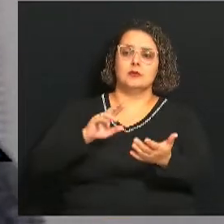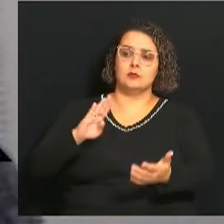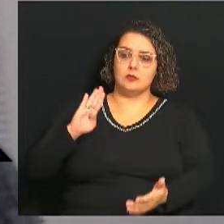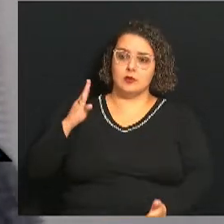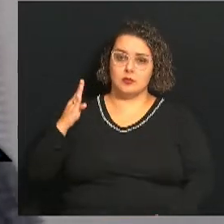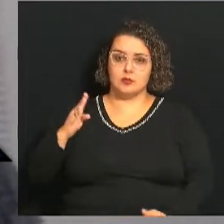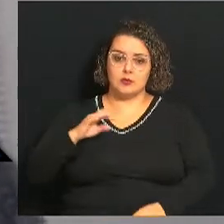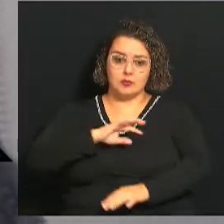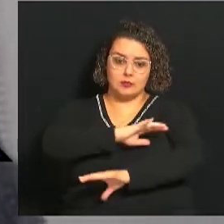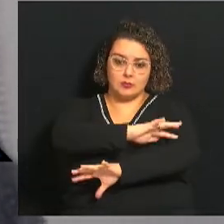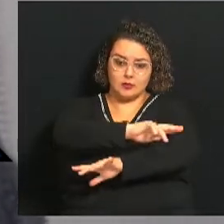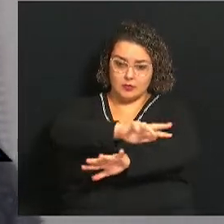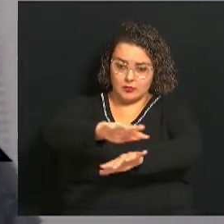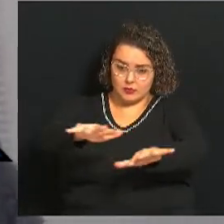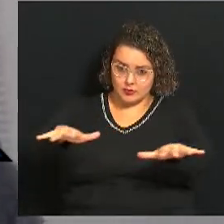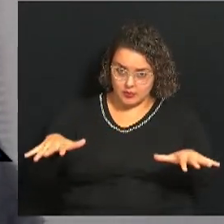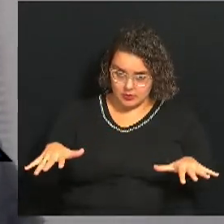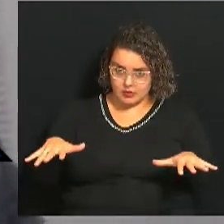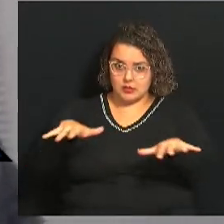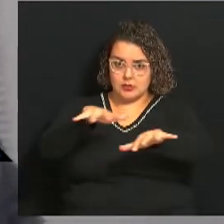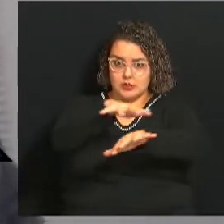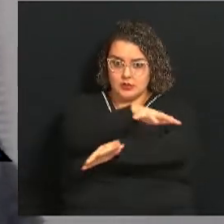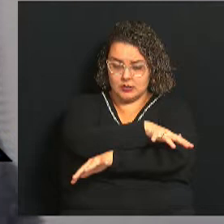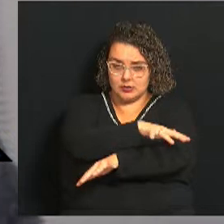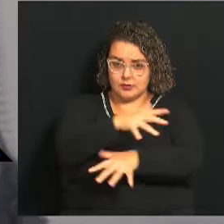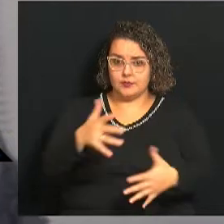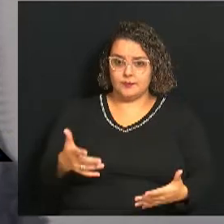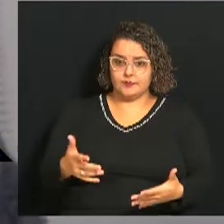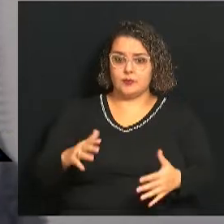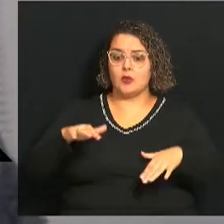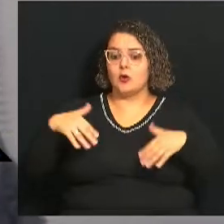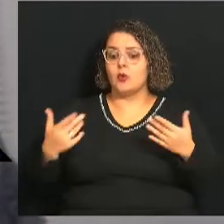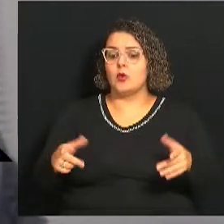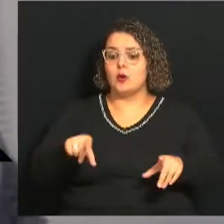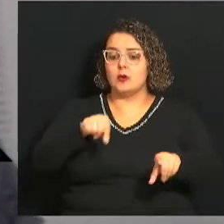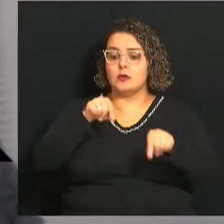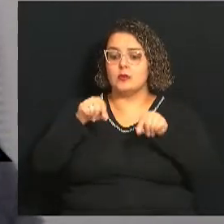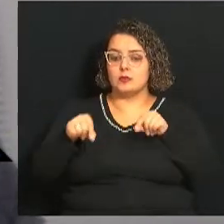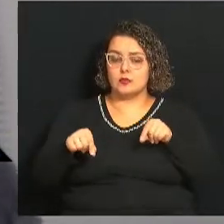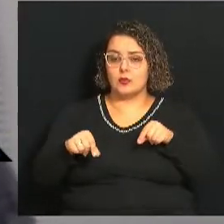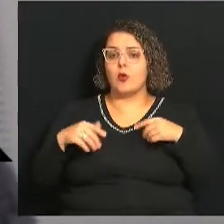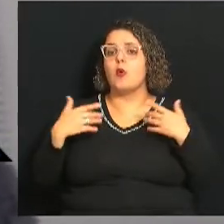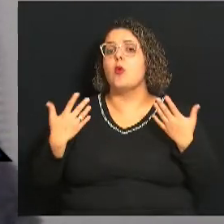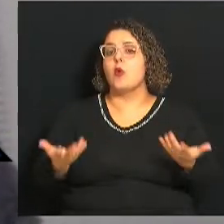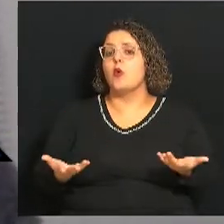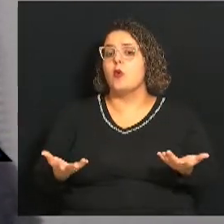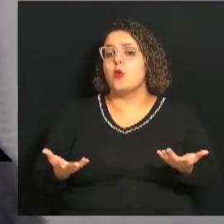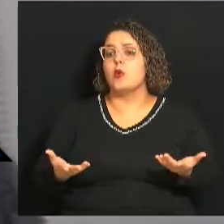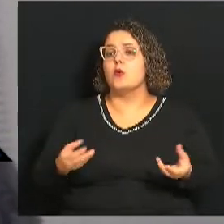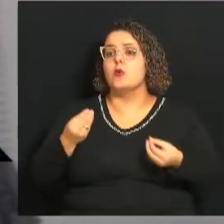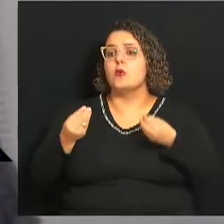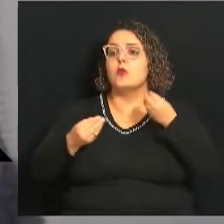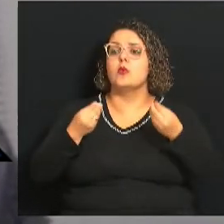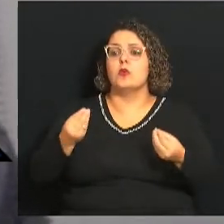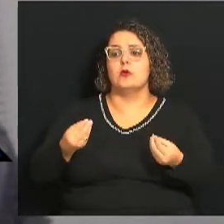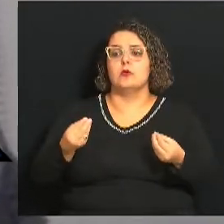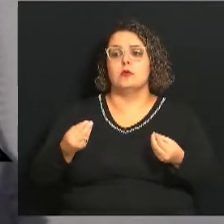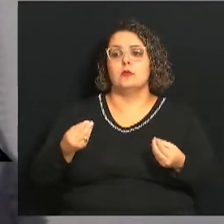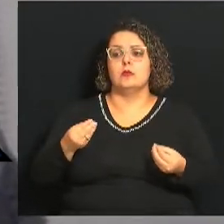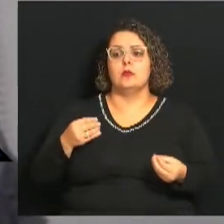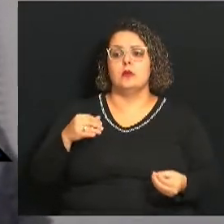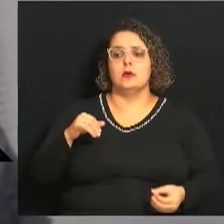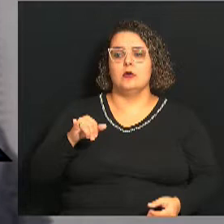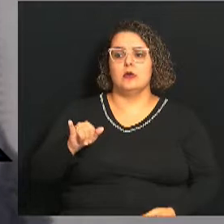relação às espécies. Então, assim, qual que é o critério de escolha desses IPs, assim, por que eles são